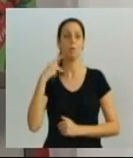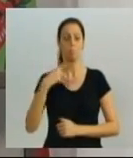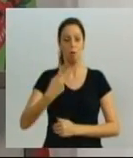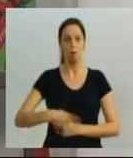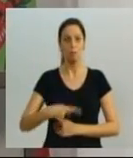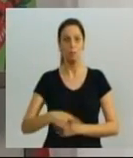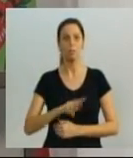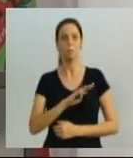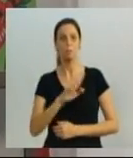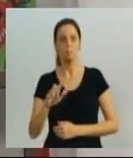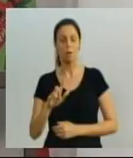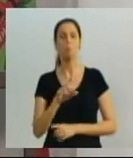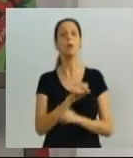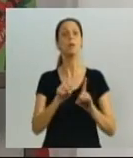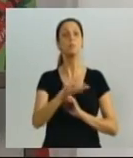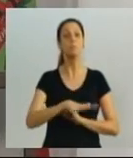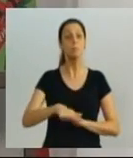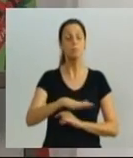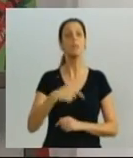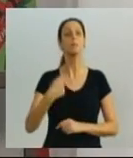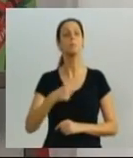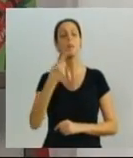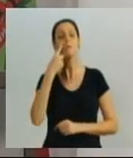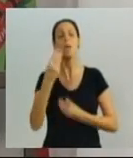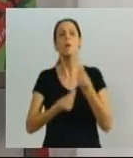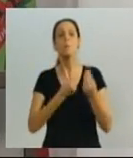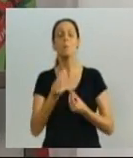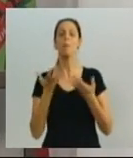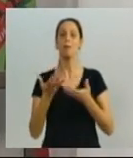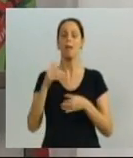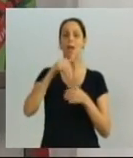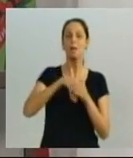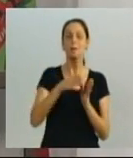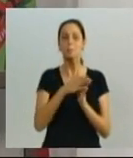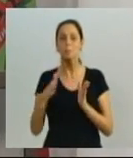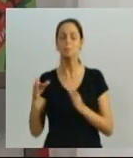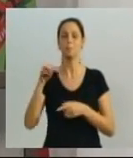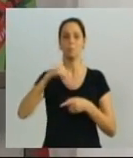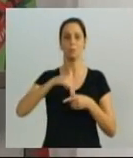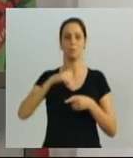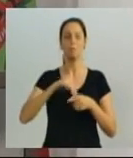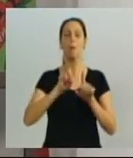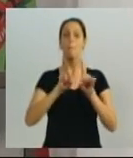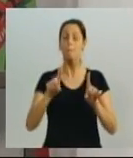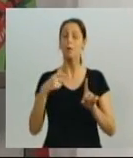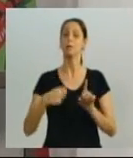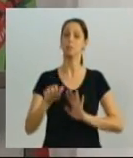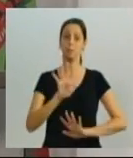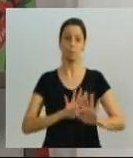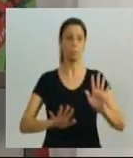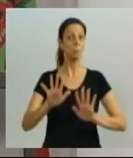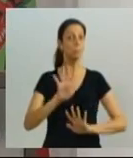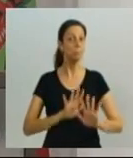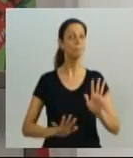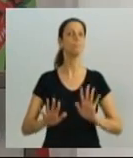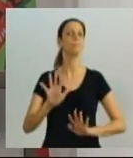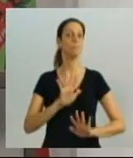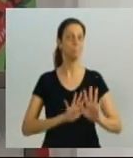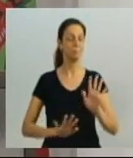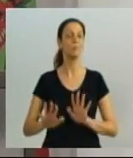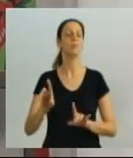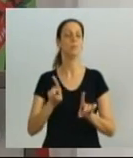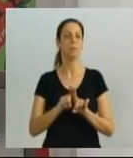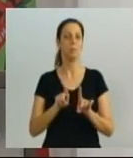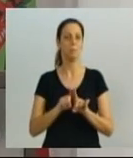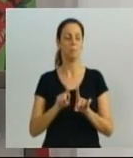local, a sociedade decidir o que ela quer, como ela quer sua eleição municipal, mas a gente tem que ter um cuidado significativo de